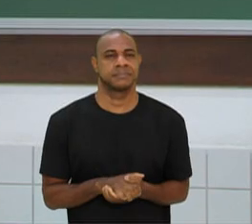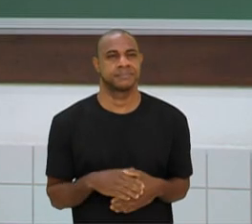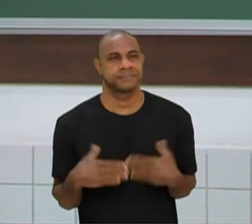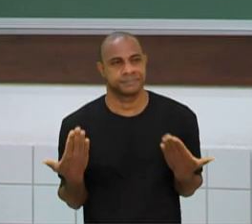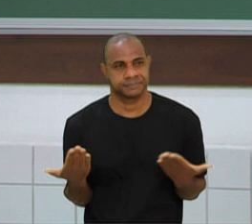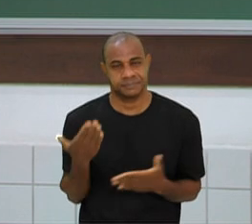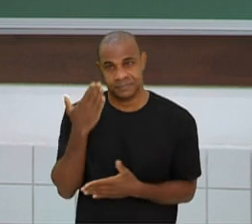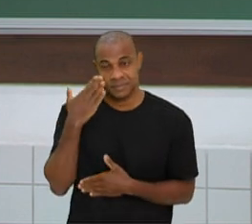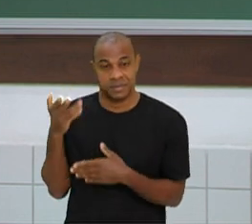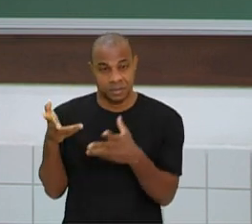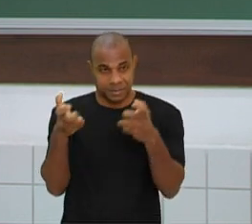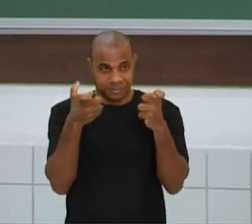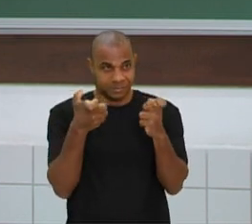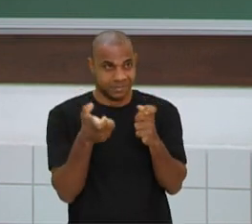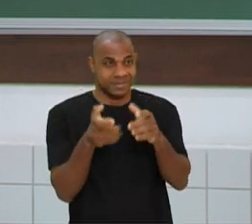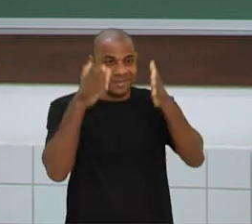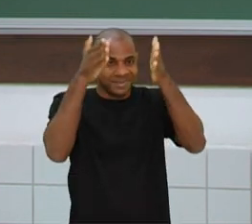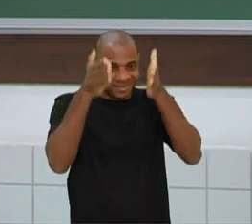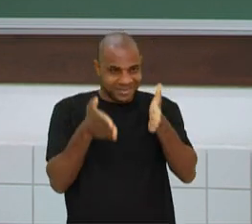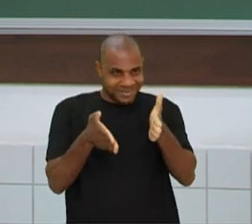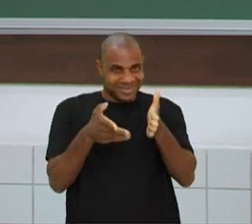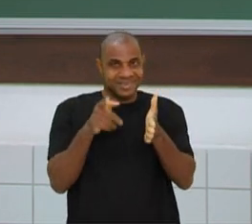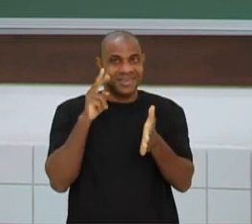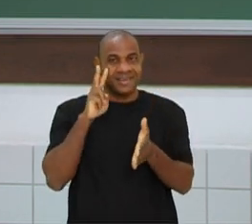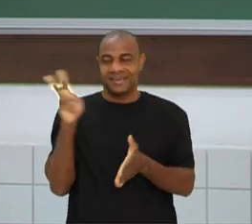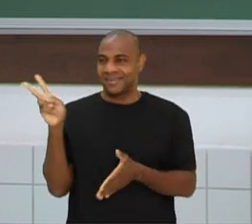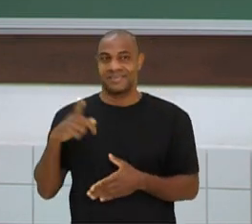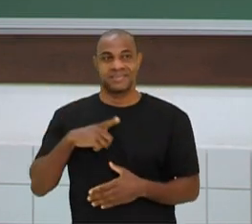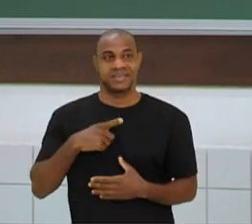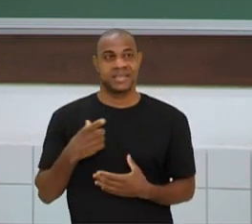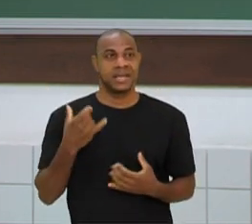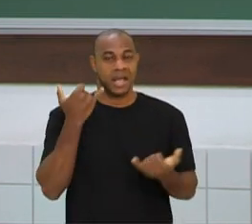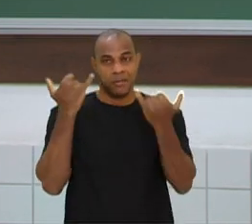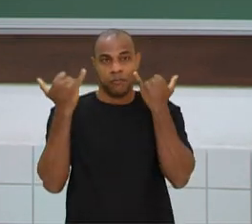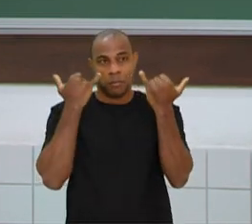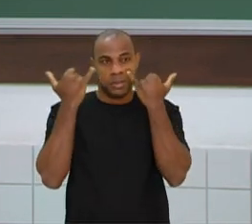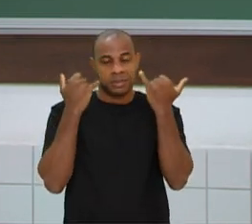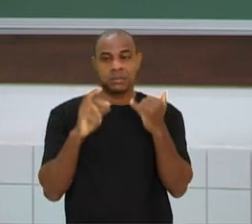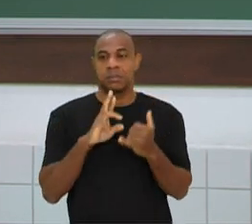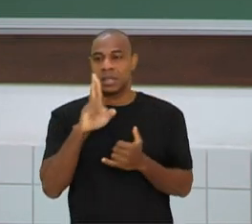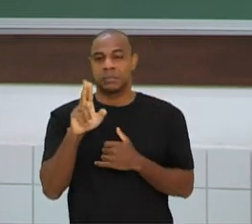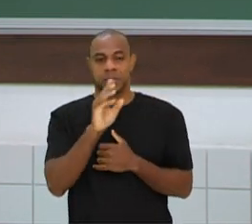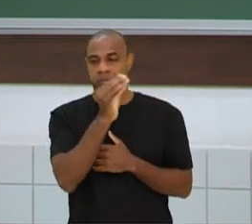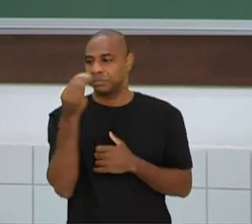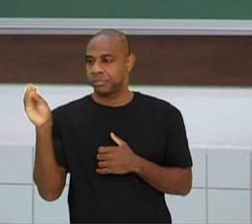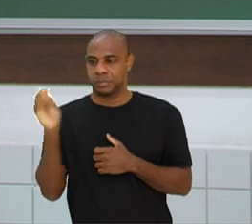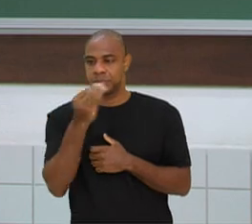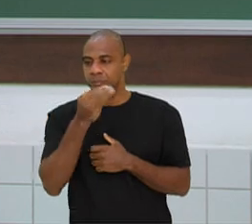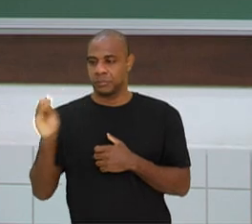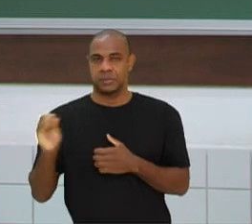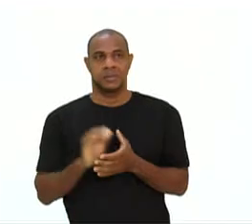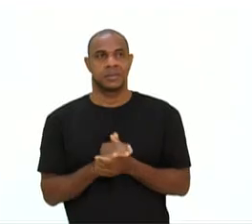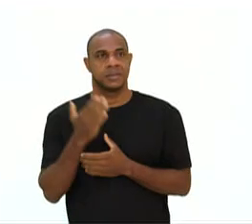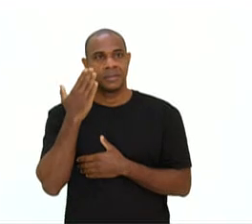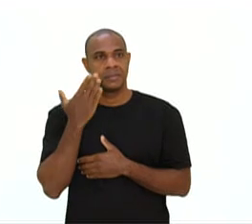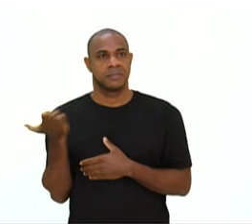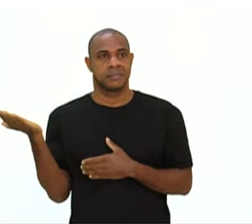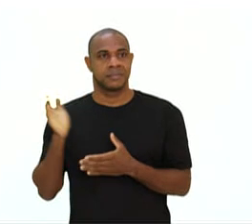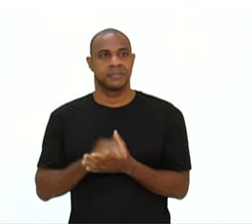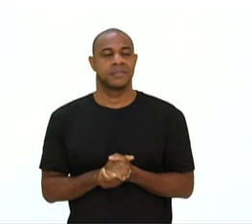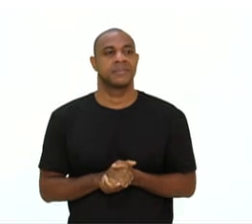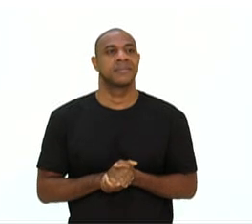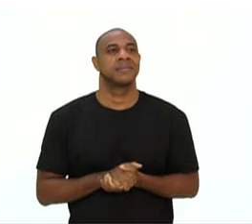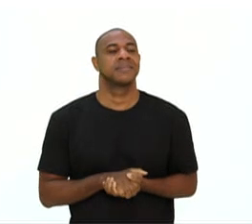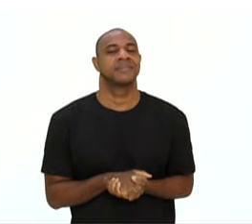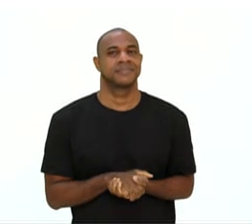Se nós observarmos o nosso fragmento, pessoal, nós vamos ter aqui as informações para nossas respostas. How old is the student? He